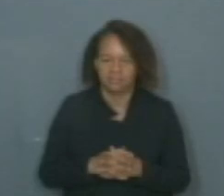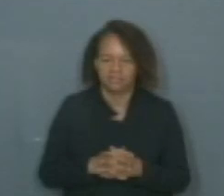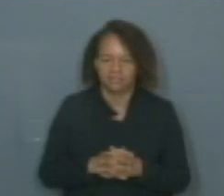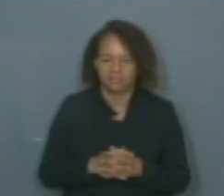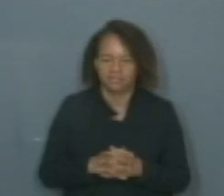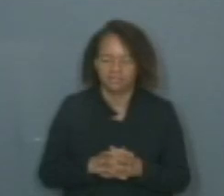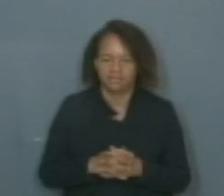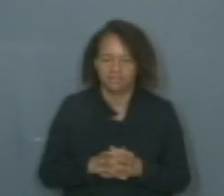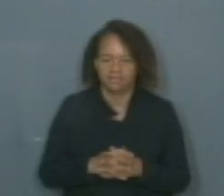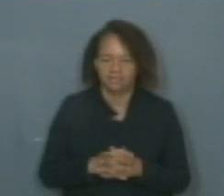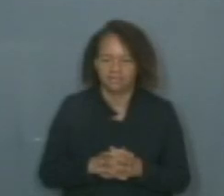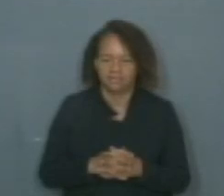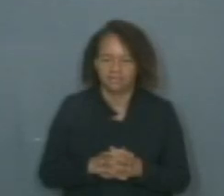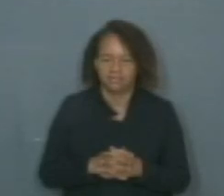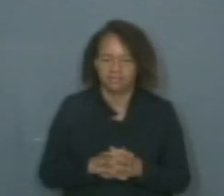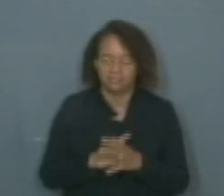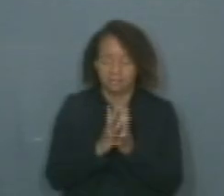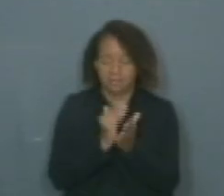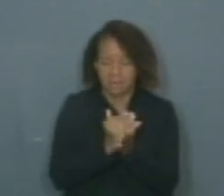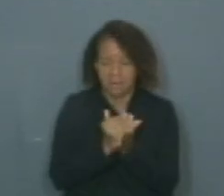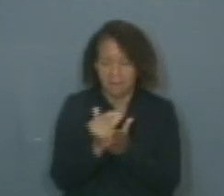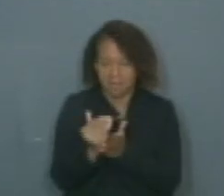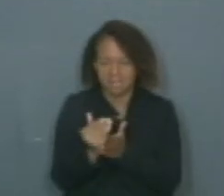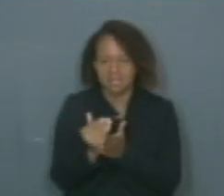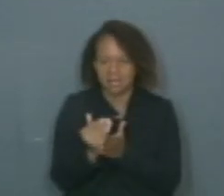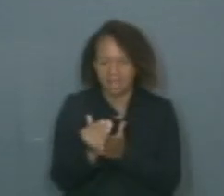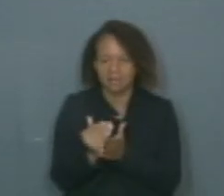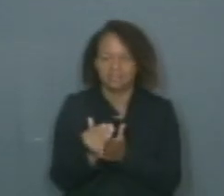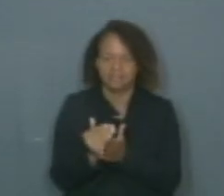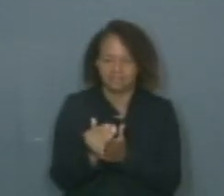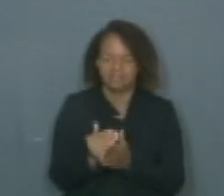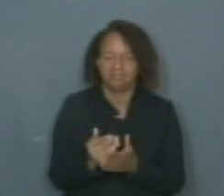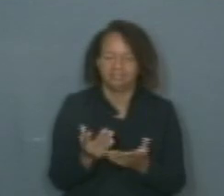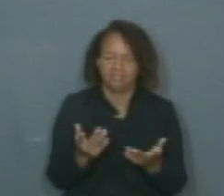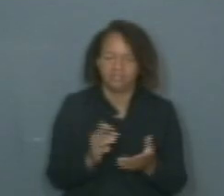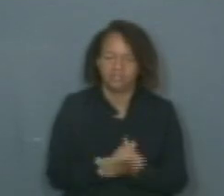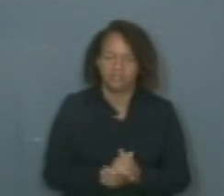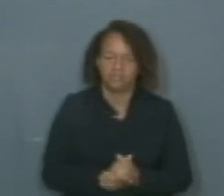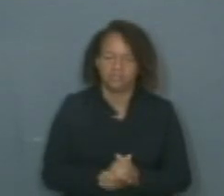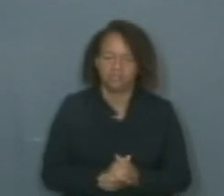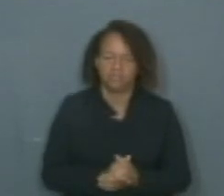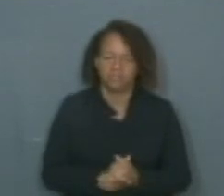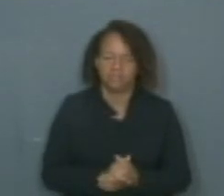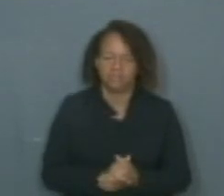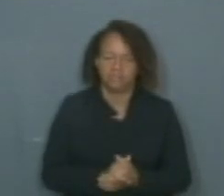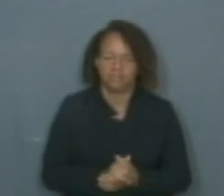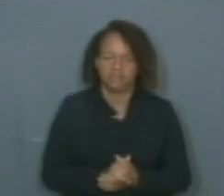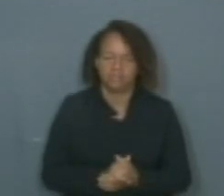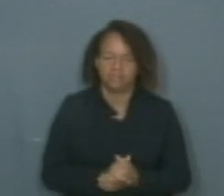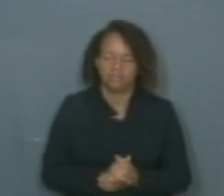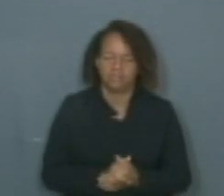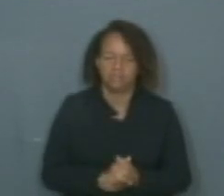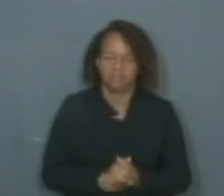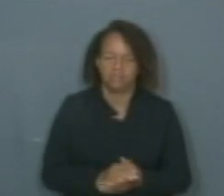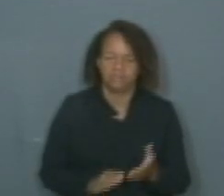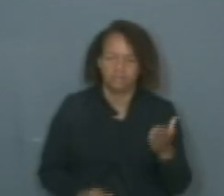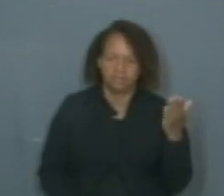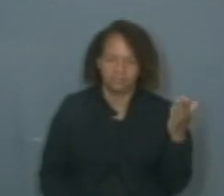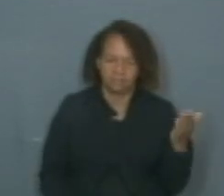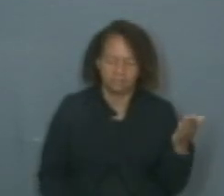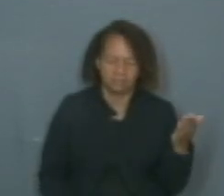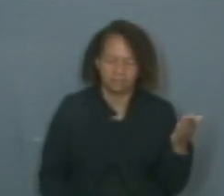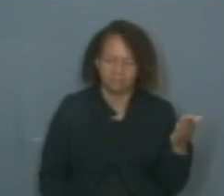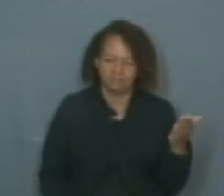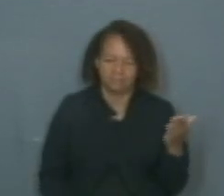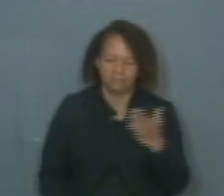Eu quero iniciar minha fala trazendo uma fala de um ser que, para